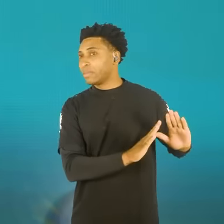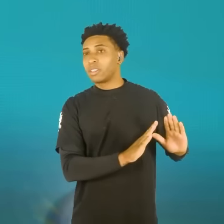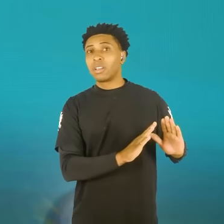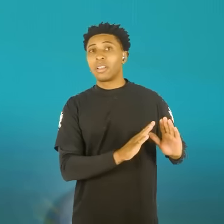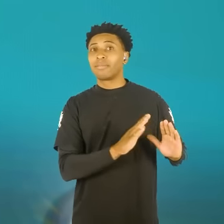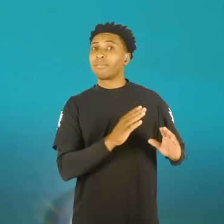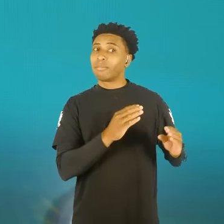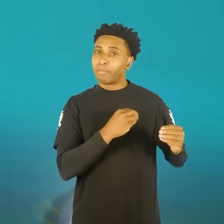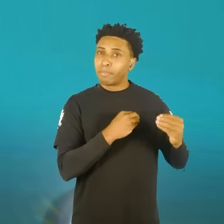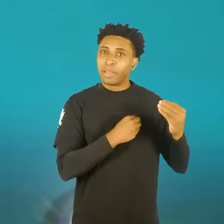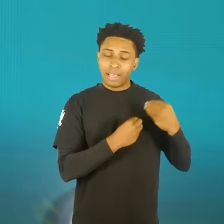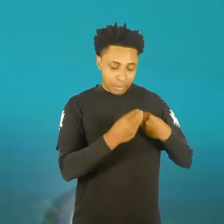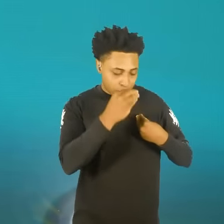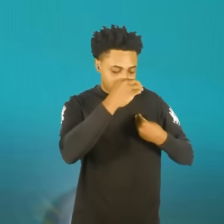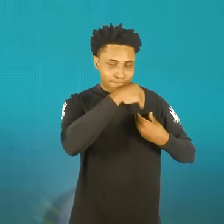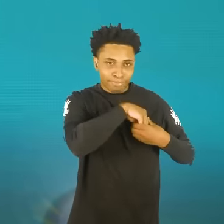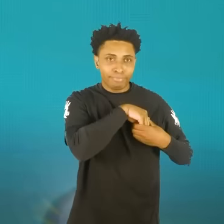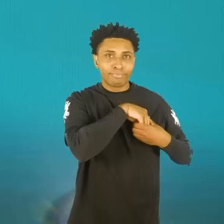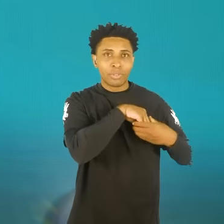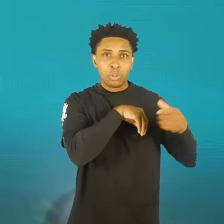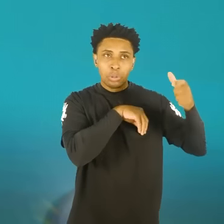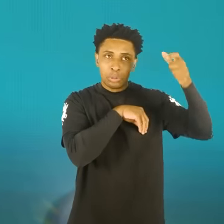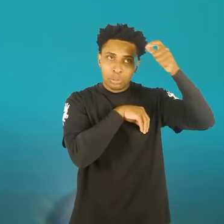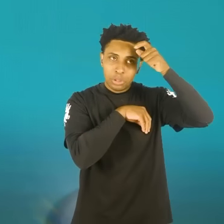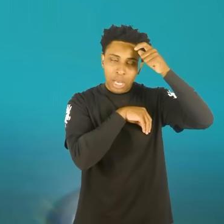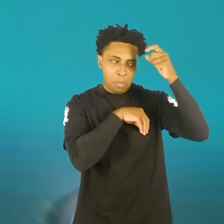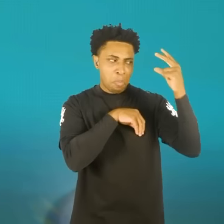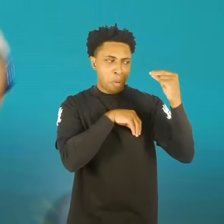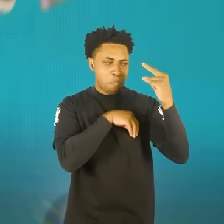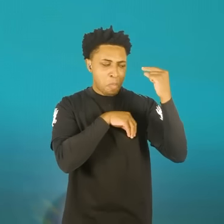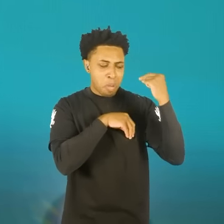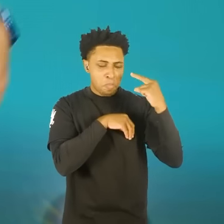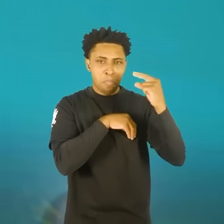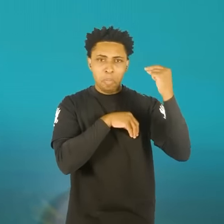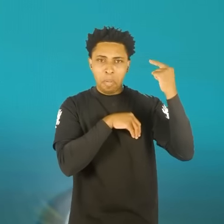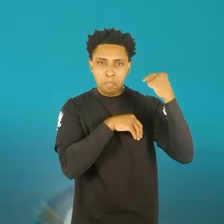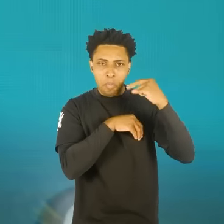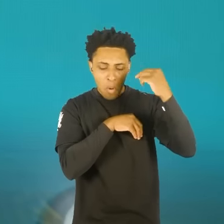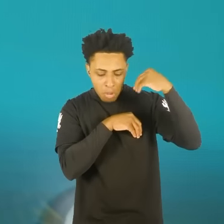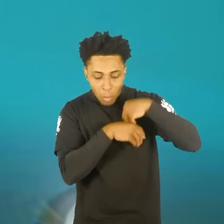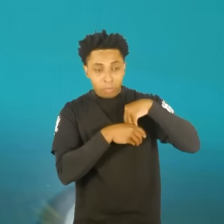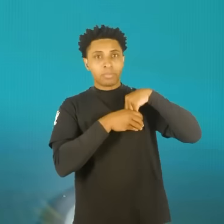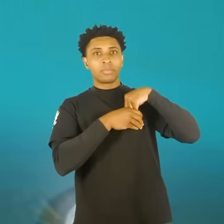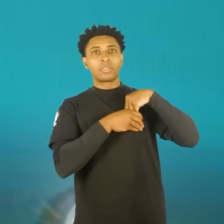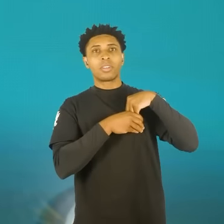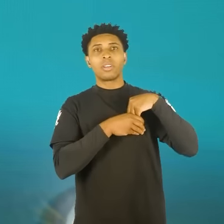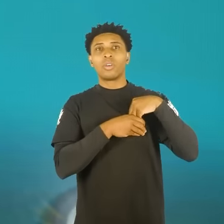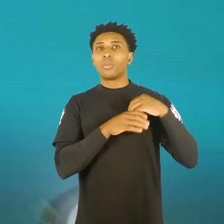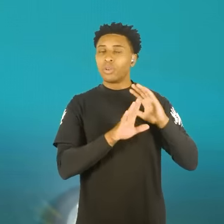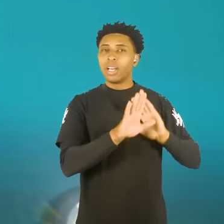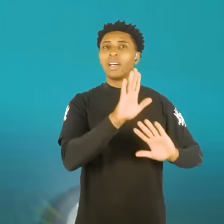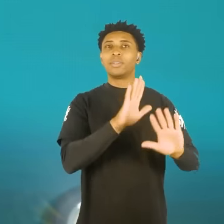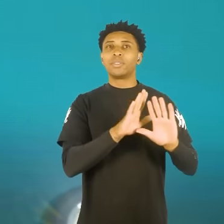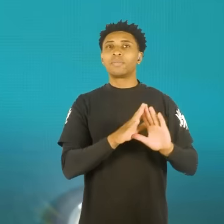o que a fera chamada Satanás pode fazer em você. Loucuras que você vai dizer: não sei como eu fiz isso. Quantas pessoas vão parar na frente de um